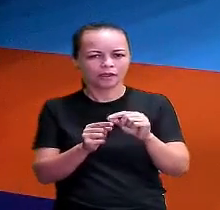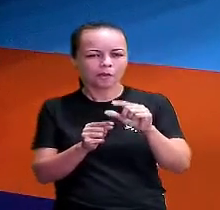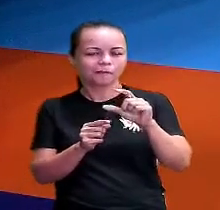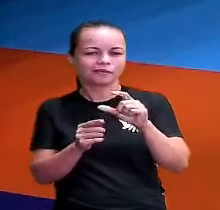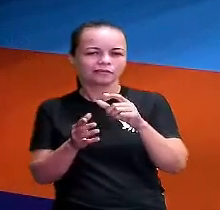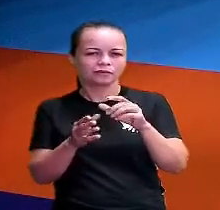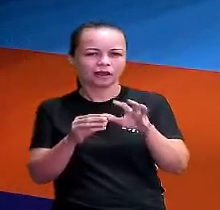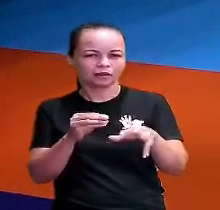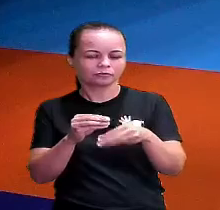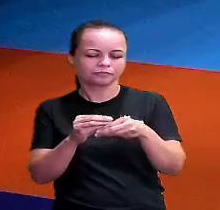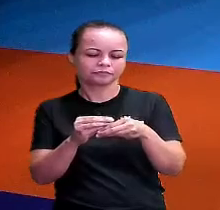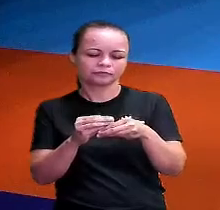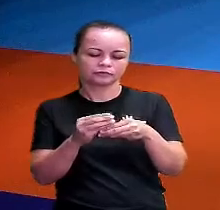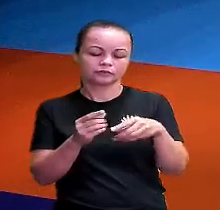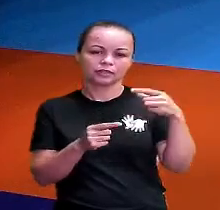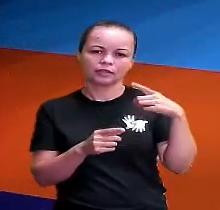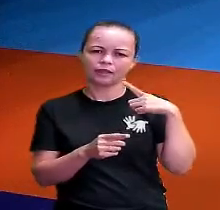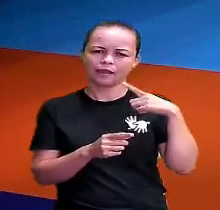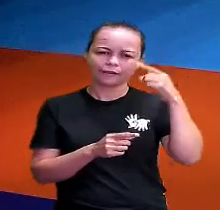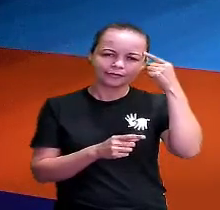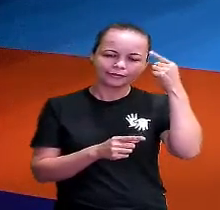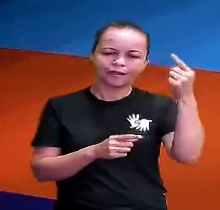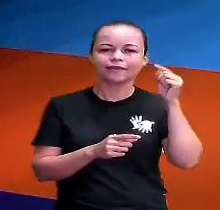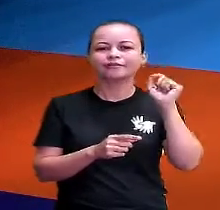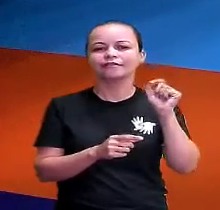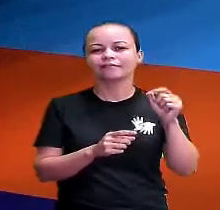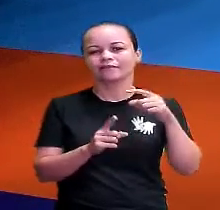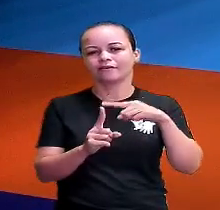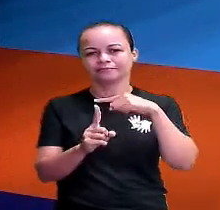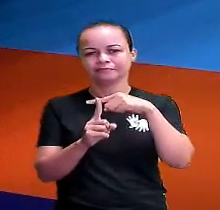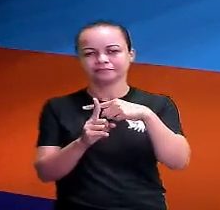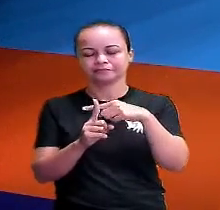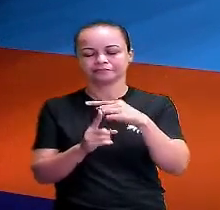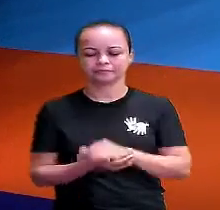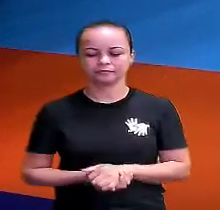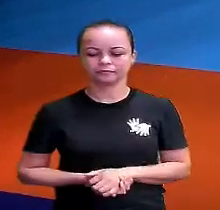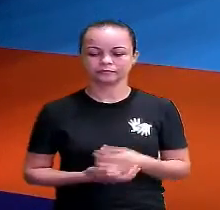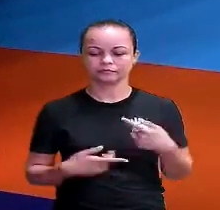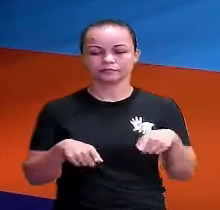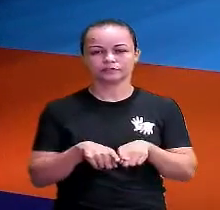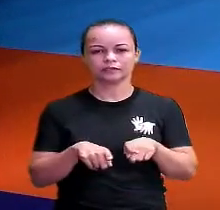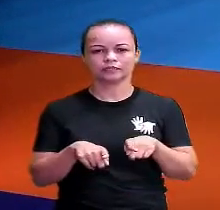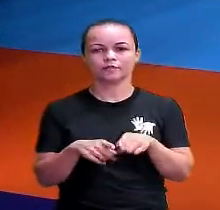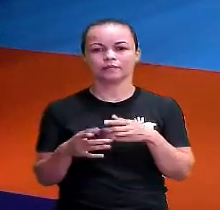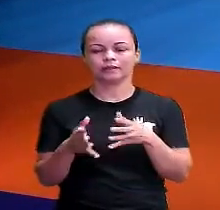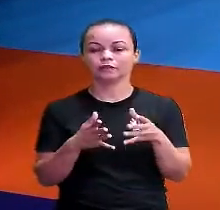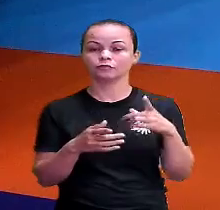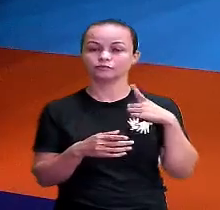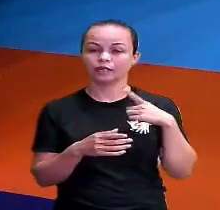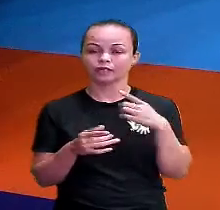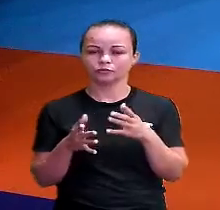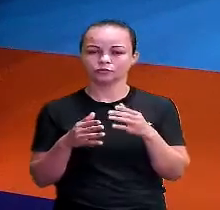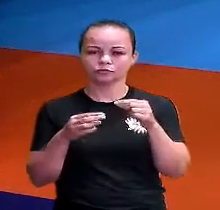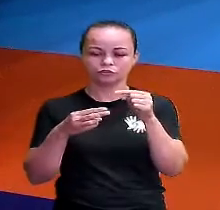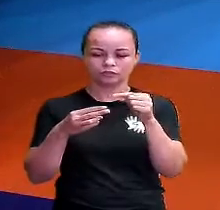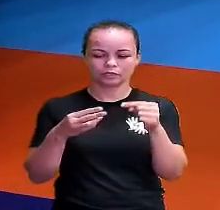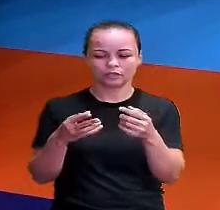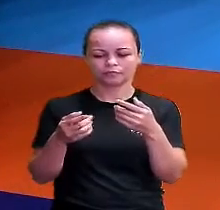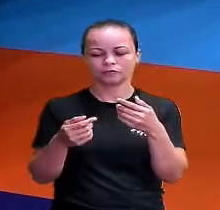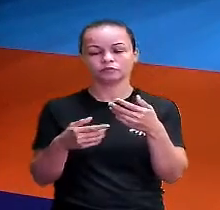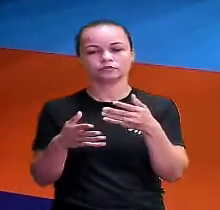então eu estou tendo a ideia da adição, tá certo? E aí eu tenho também os termos da adição,